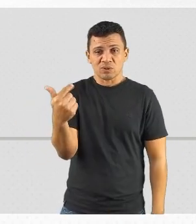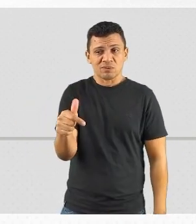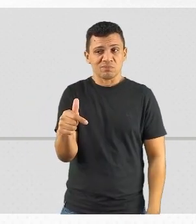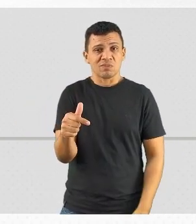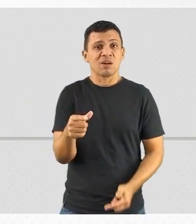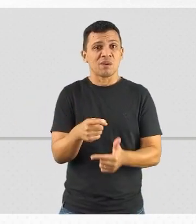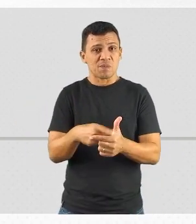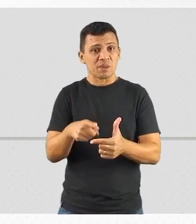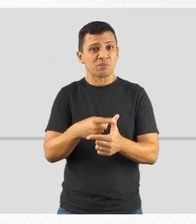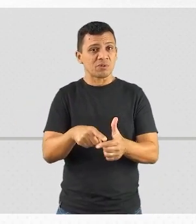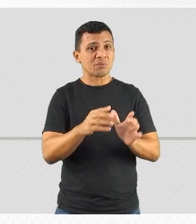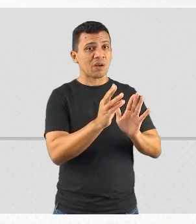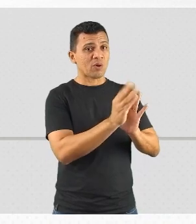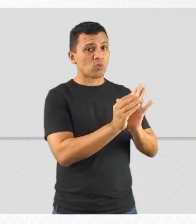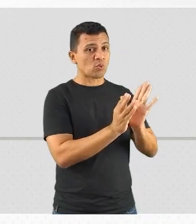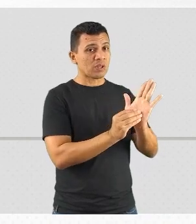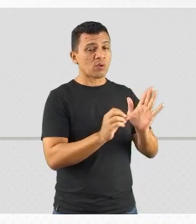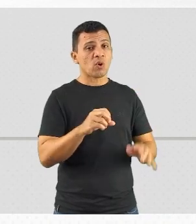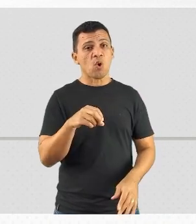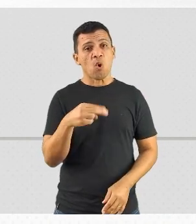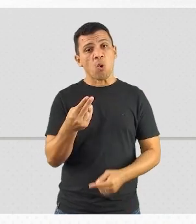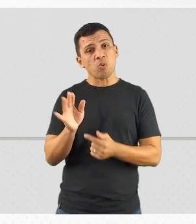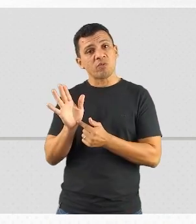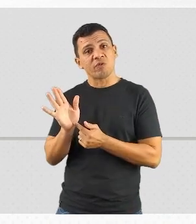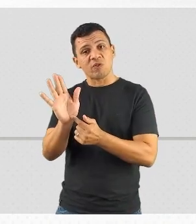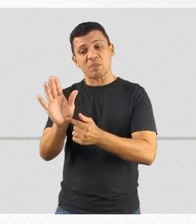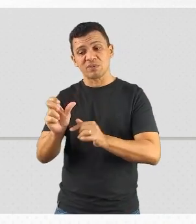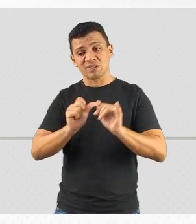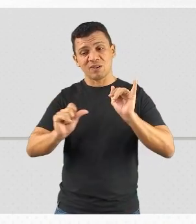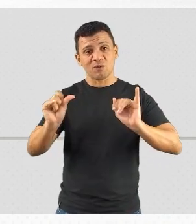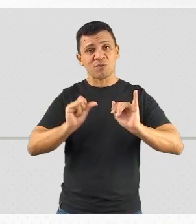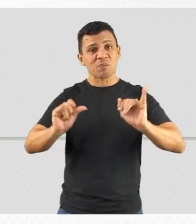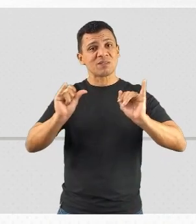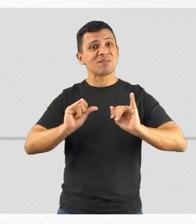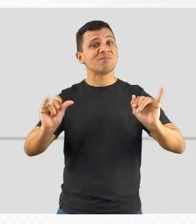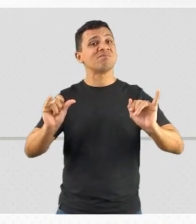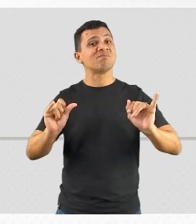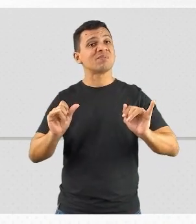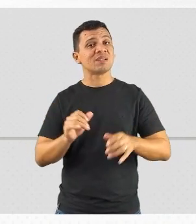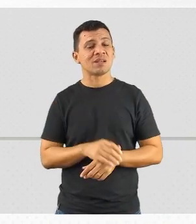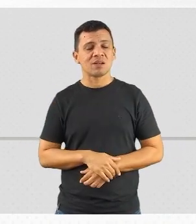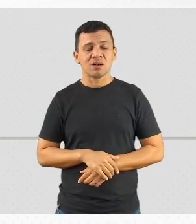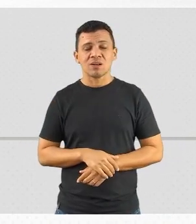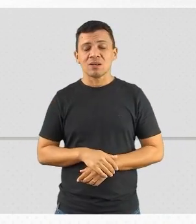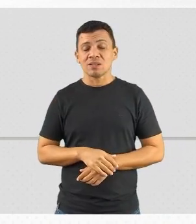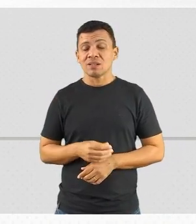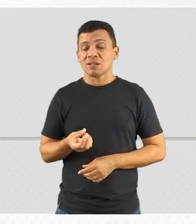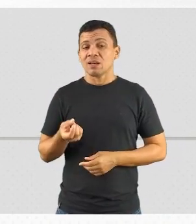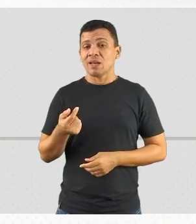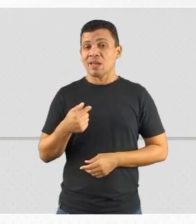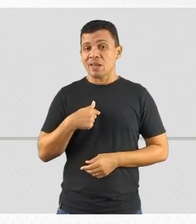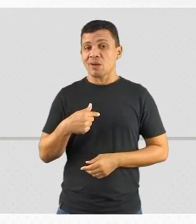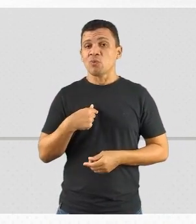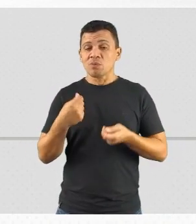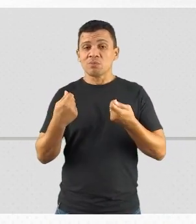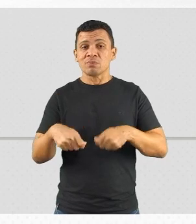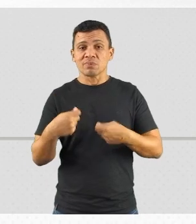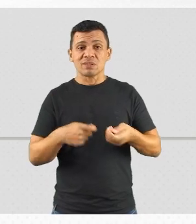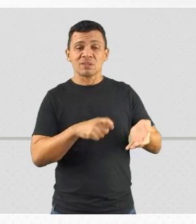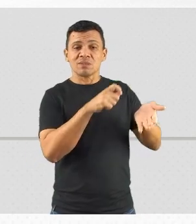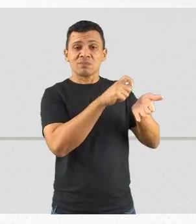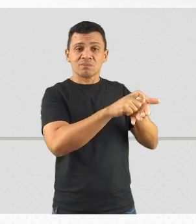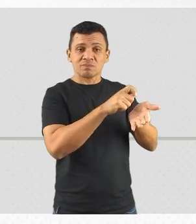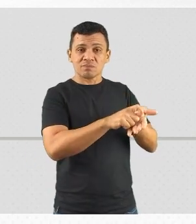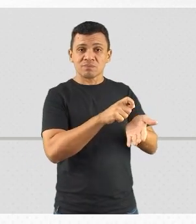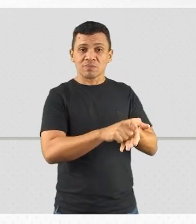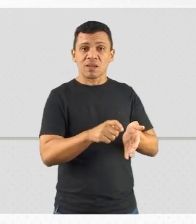de conteúdo ou de apresentação de informação. Então, essa observação de que eu preciso estar produzindo, mas